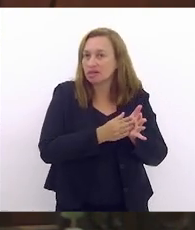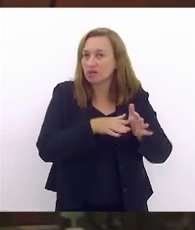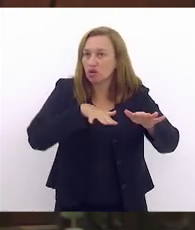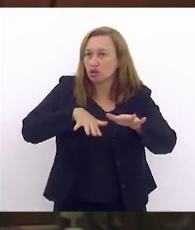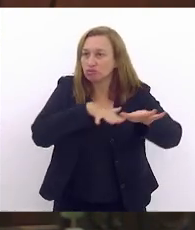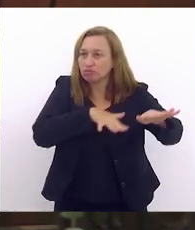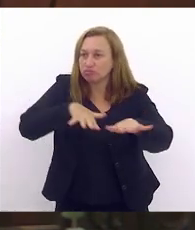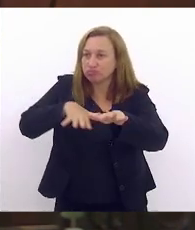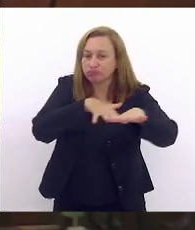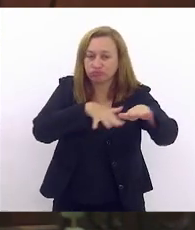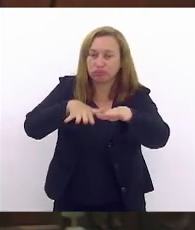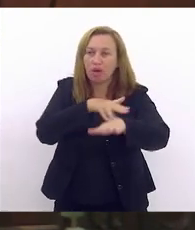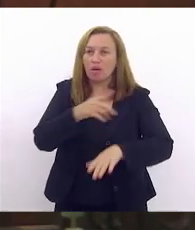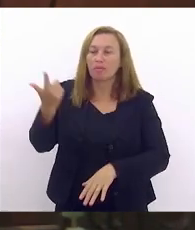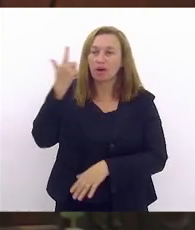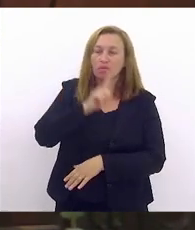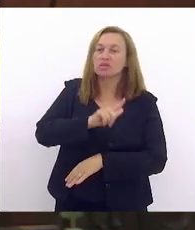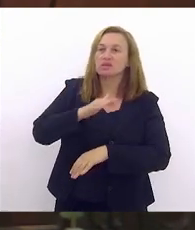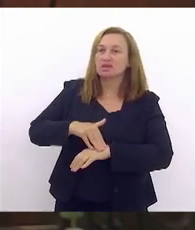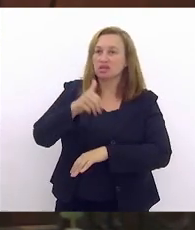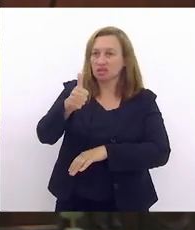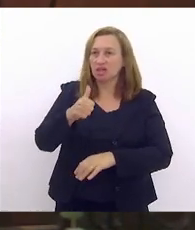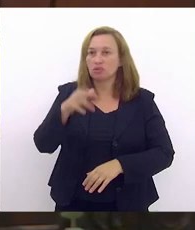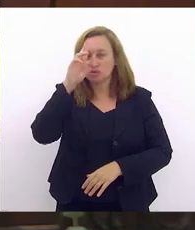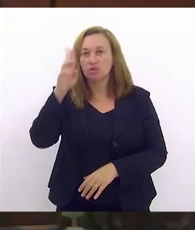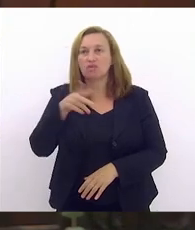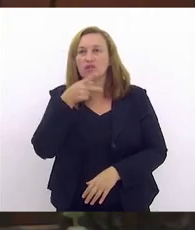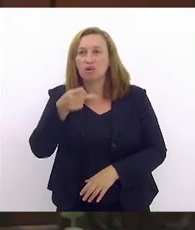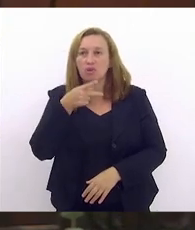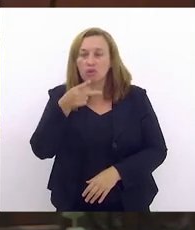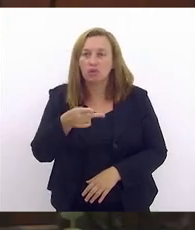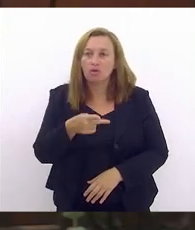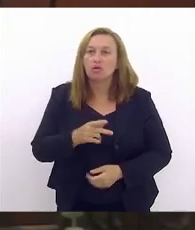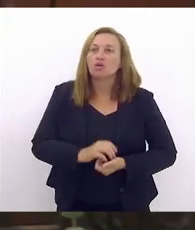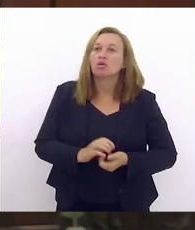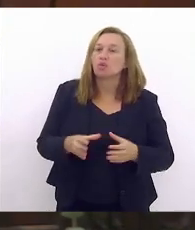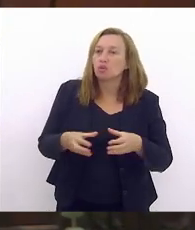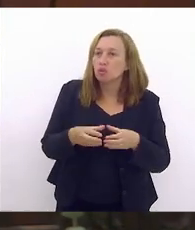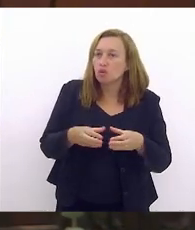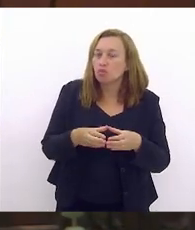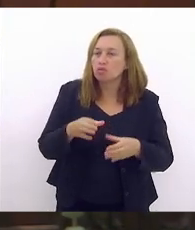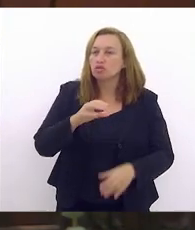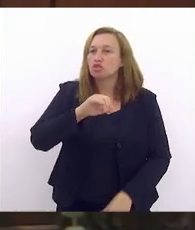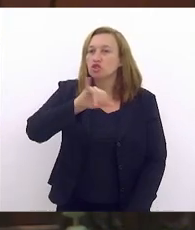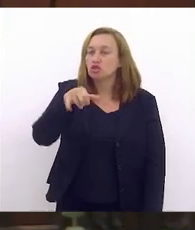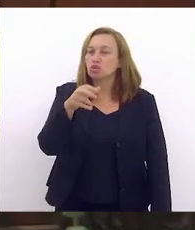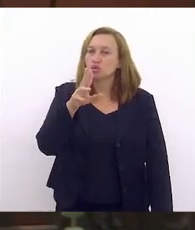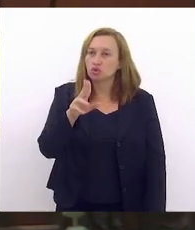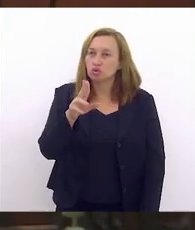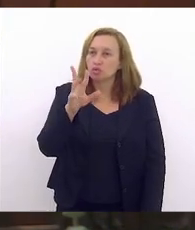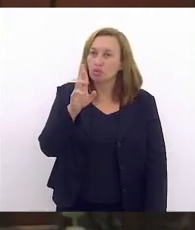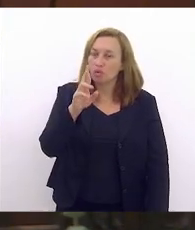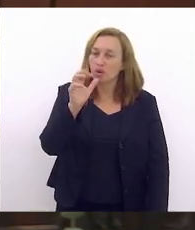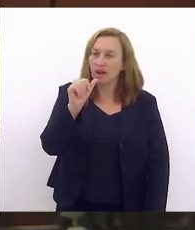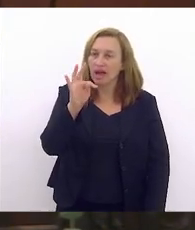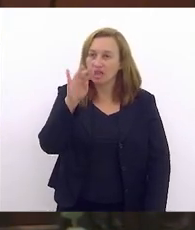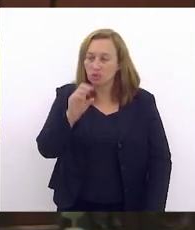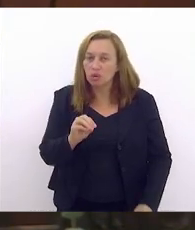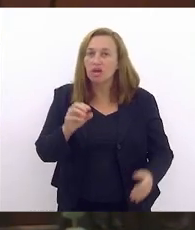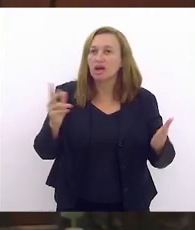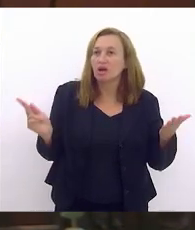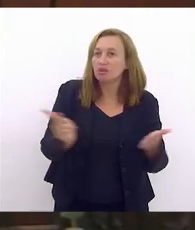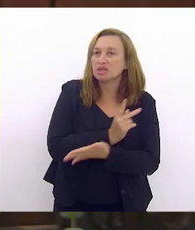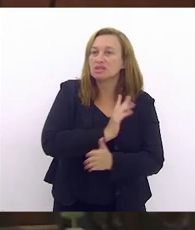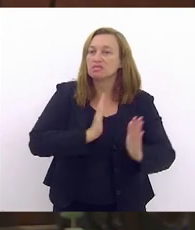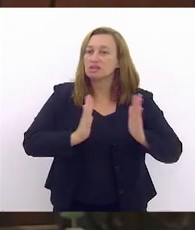conseguir um mínimo de dignidade. O senhor falou do exemplo do corpo de jurado, entre outras situações que aconteceram nesse período, que o senhor foi um